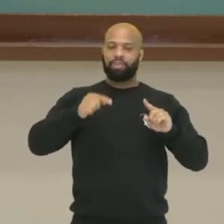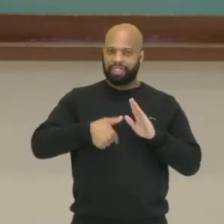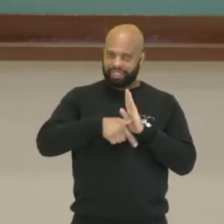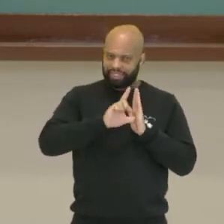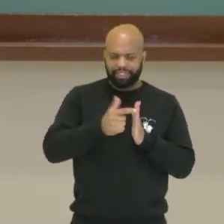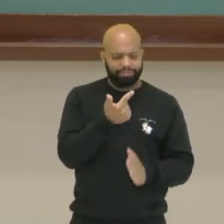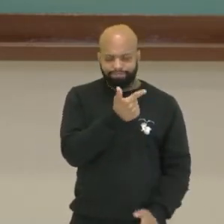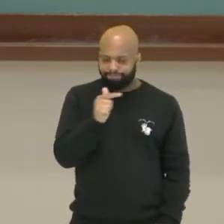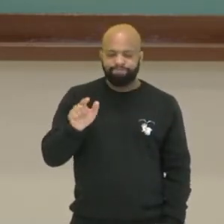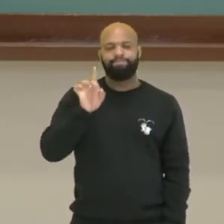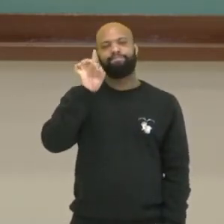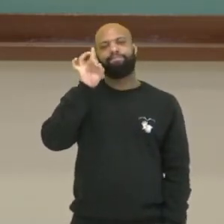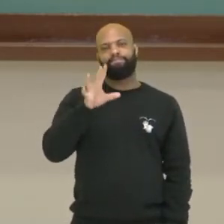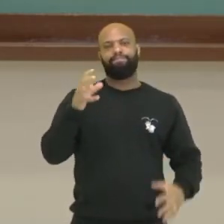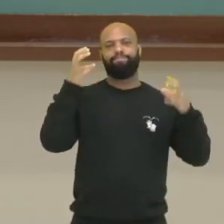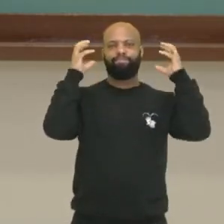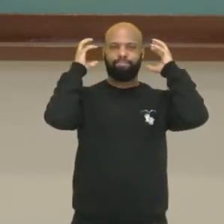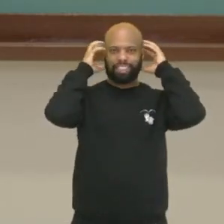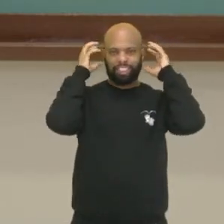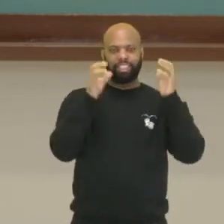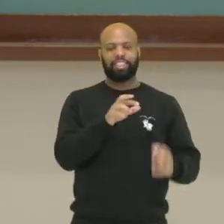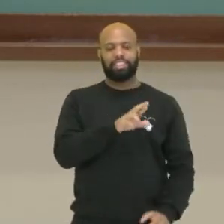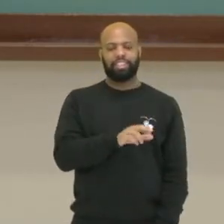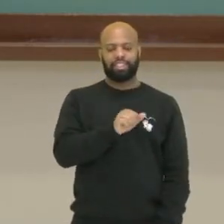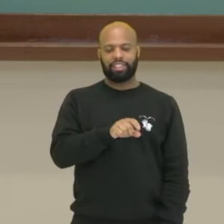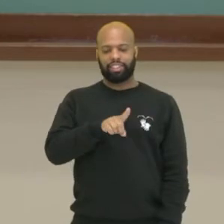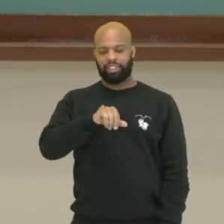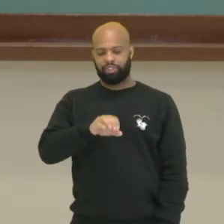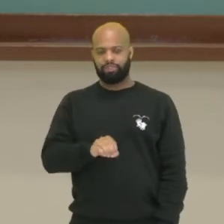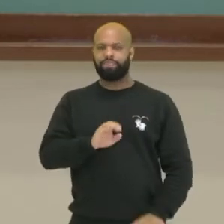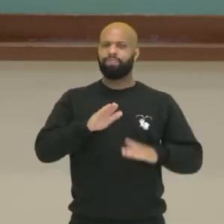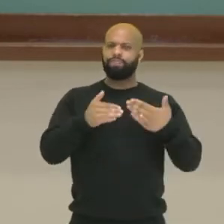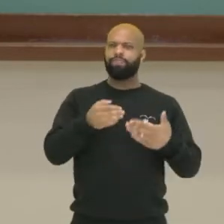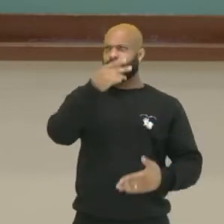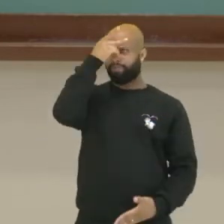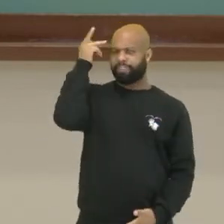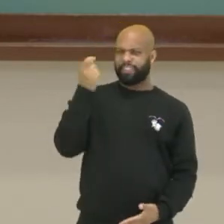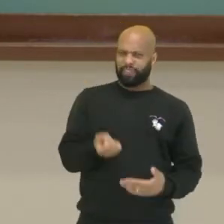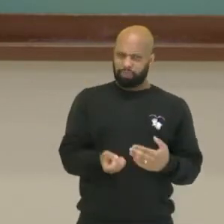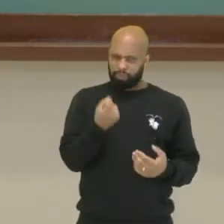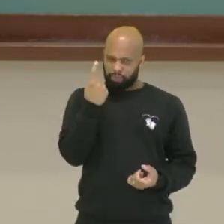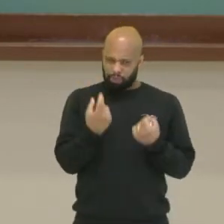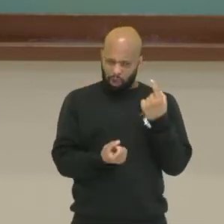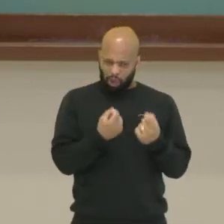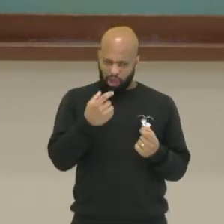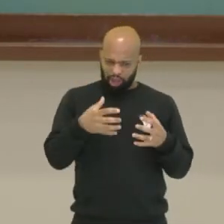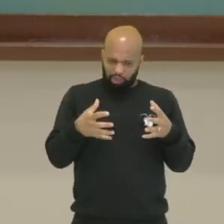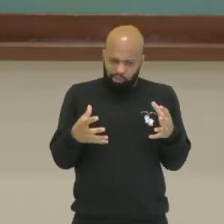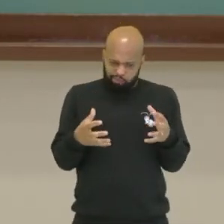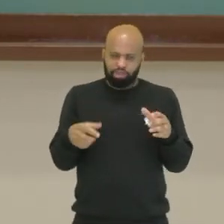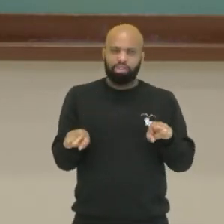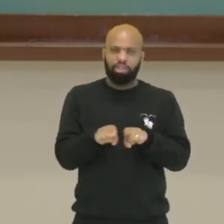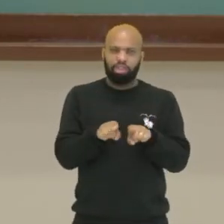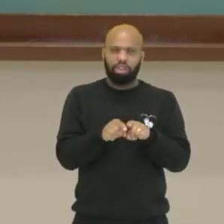um baldão de pipoca. Será que as pessoas estouravam pipoca para ouvir o rádio, uma transmissão de futebol naquela